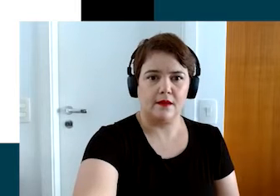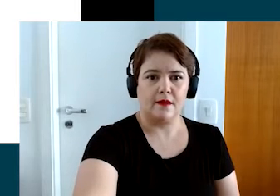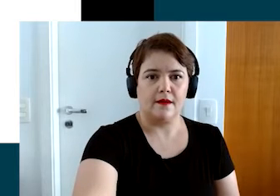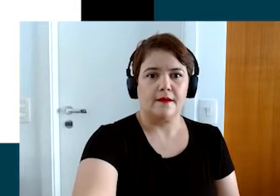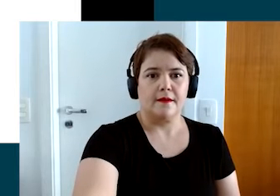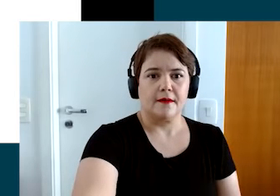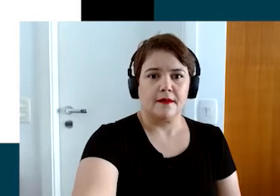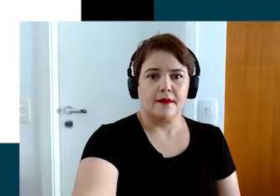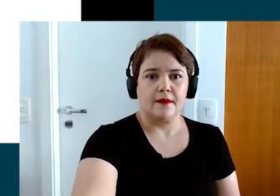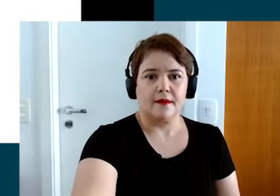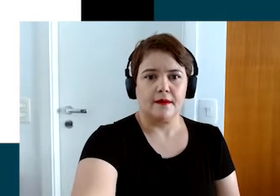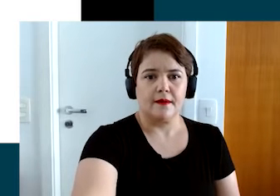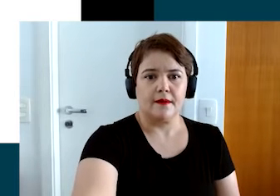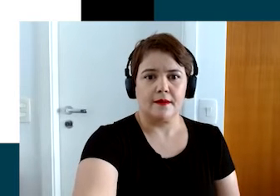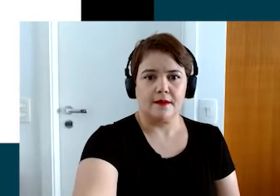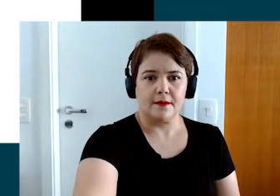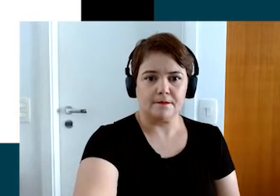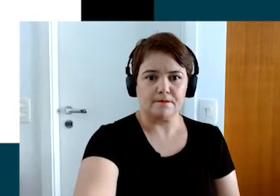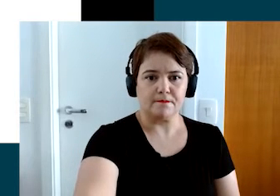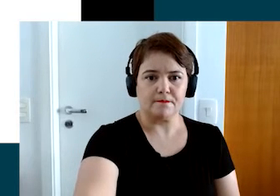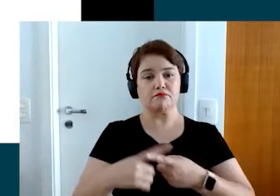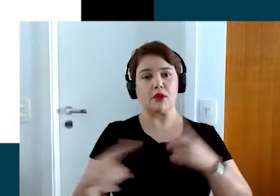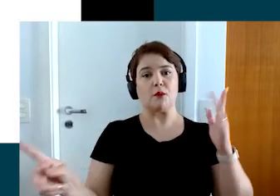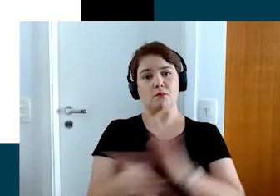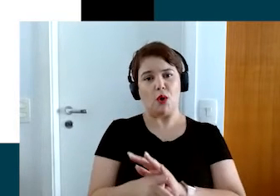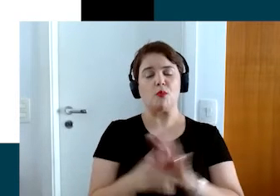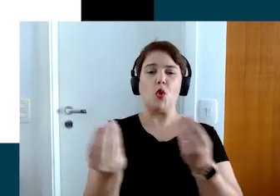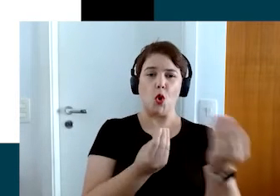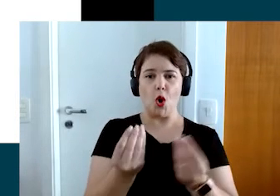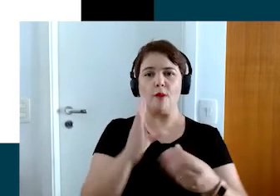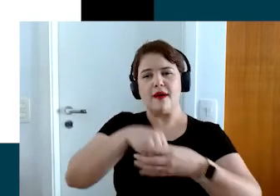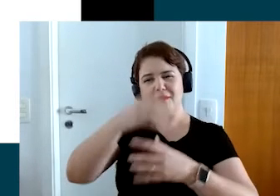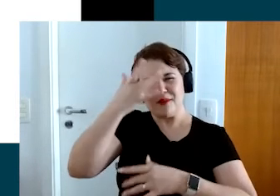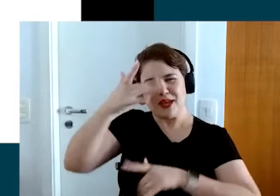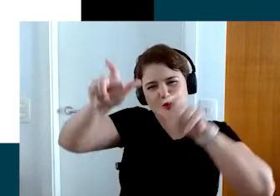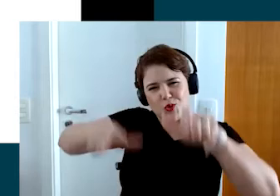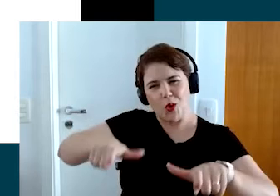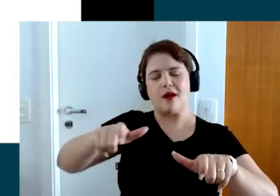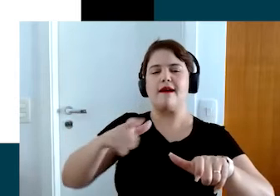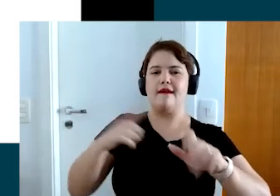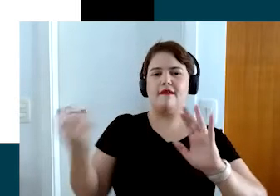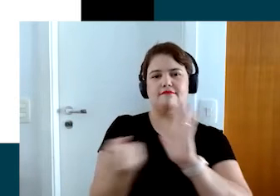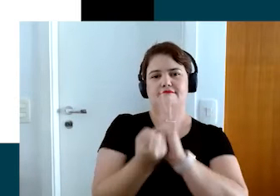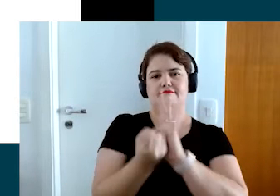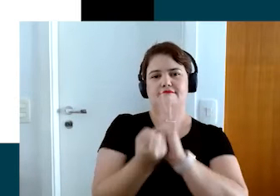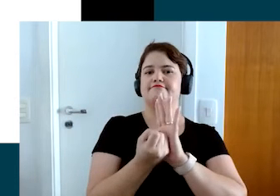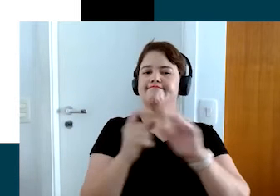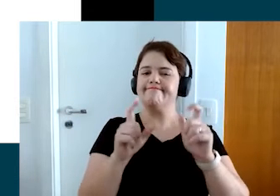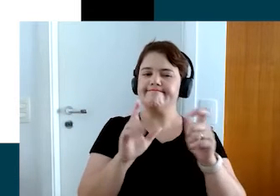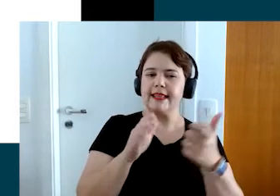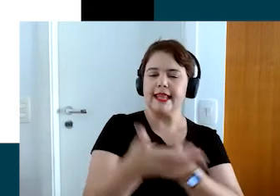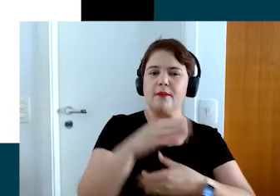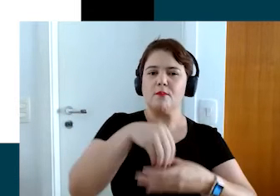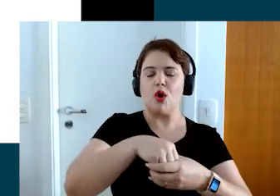Jamais Cássio, que é um antropólogo e futurista americano, né, ele cunhou aí o termo de BUNny para o